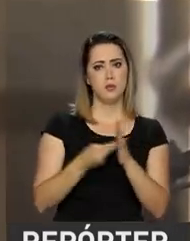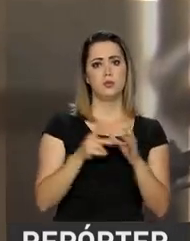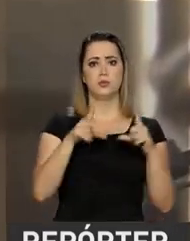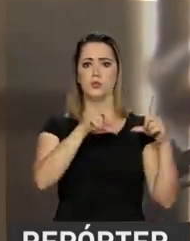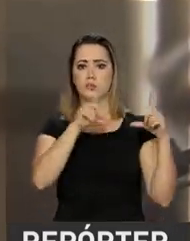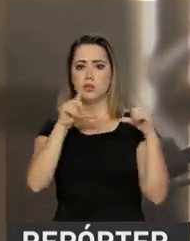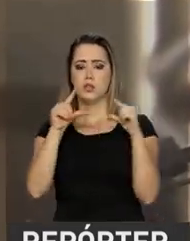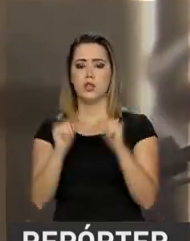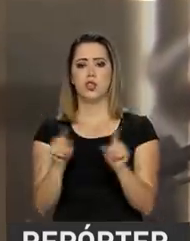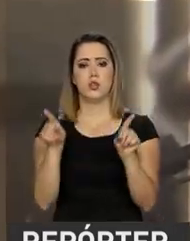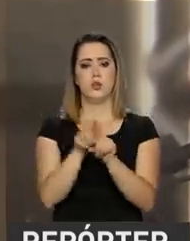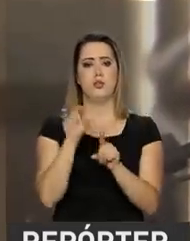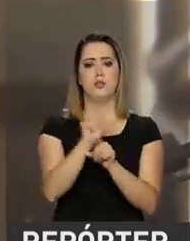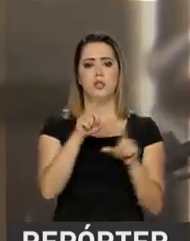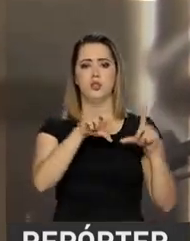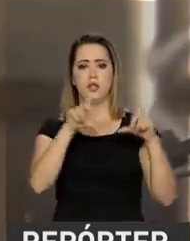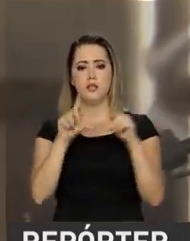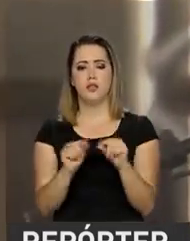logo